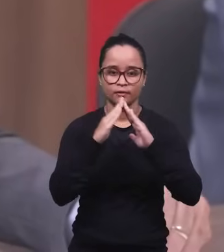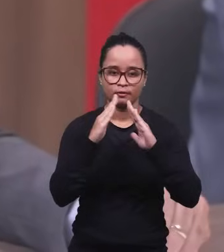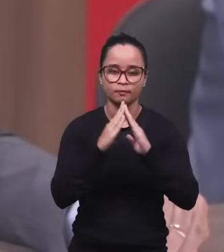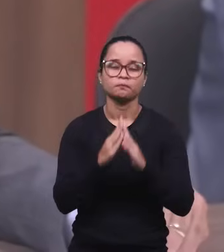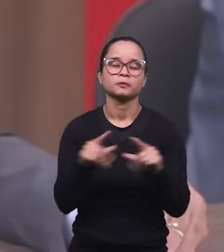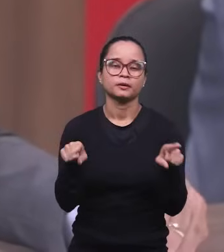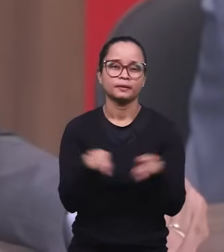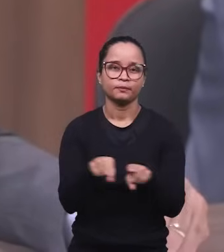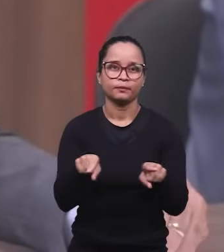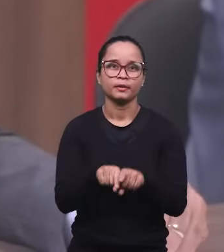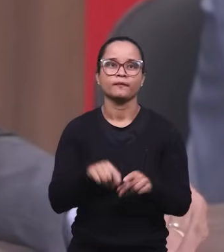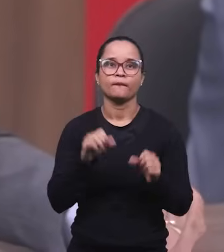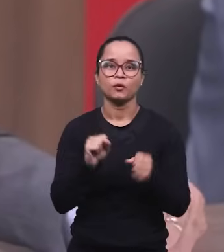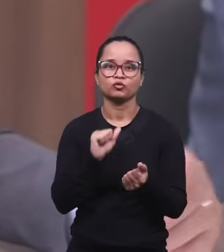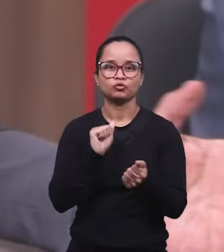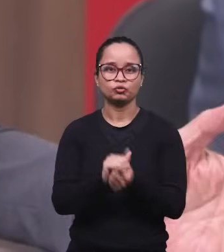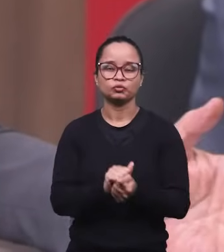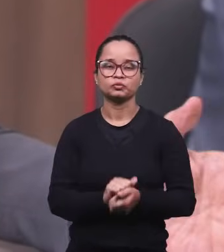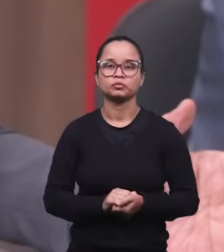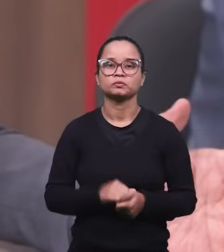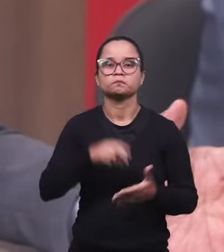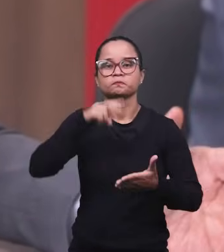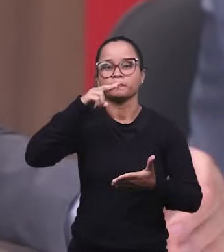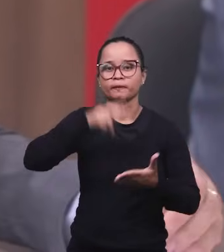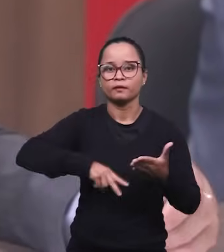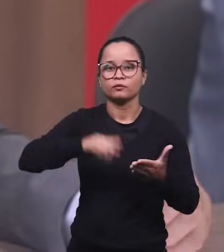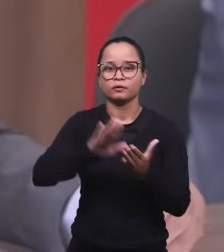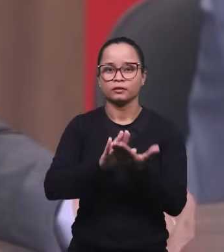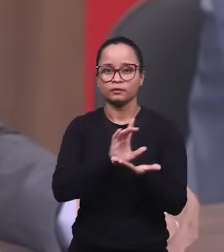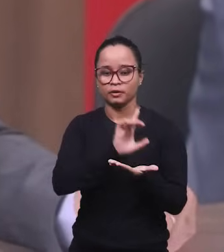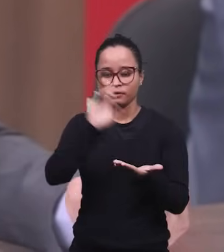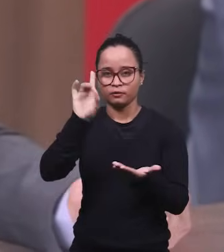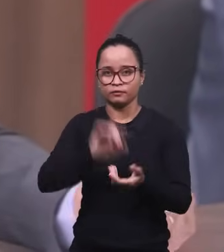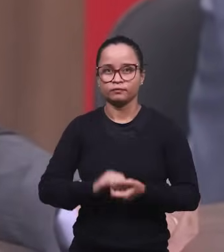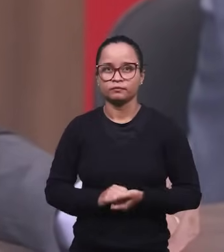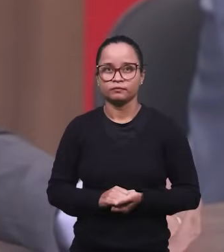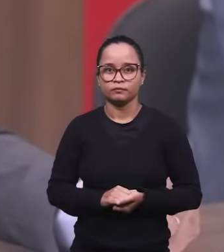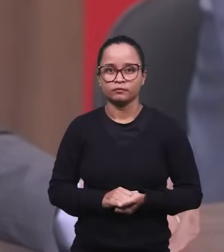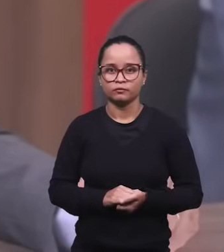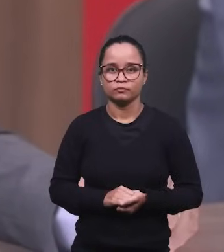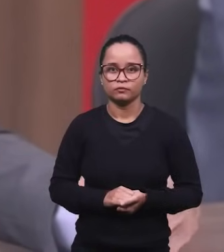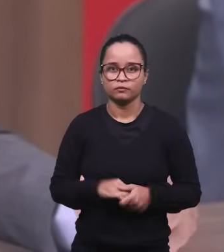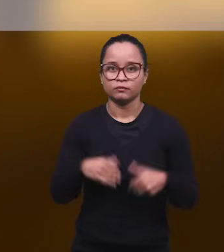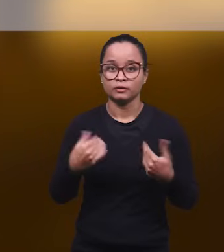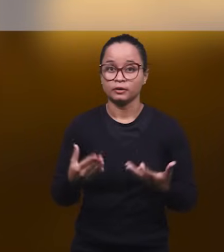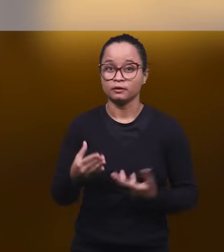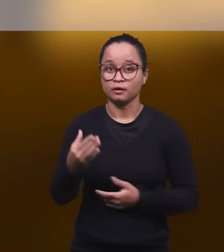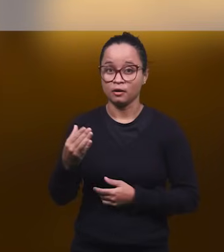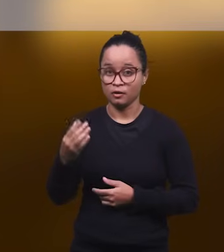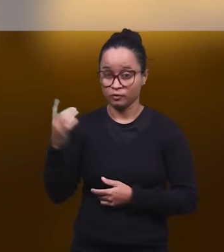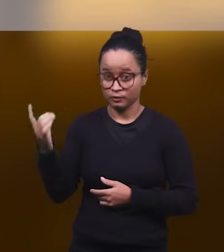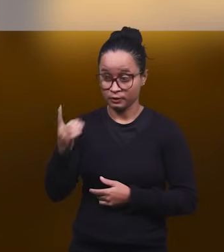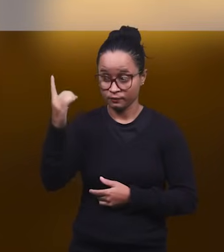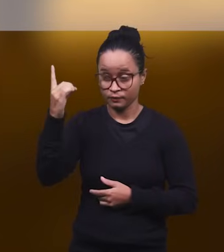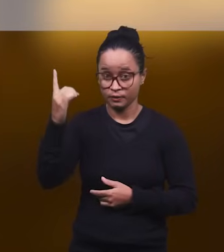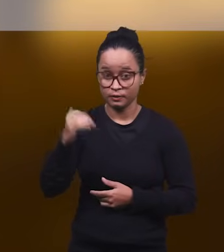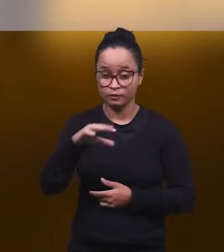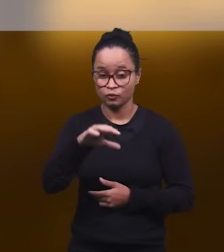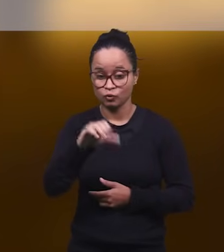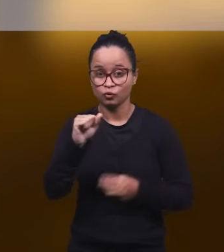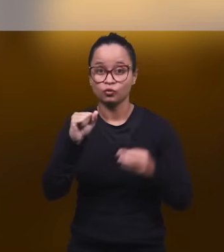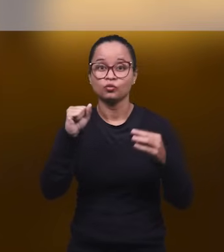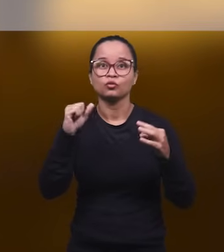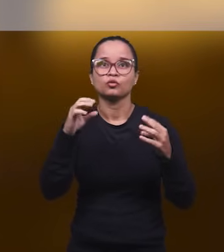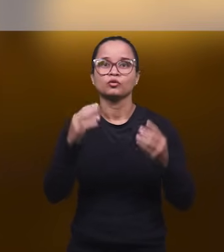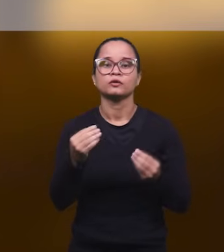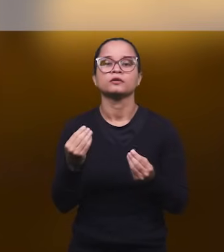casa também pode fazer conosco a leitura da palavra de Deus. Diz assim: Então Davi tomou da sua mão